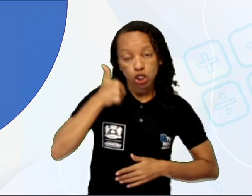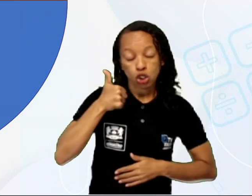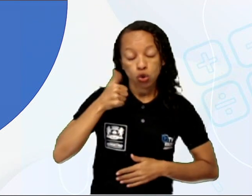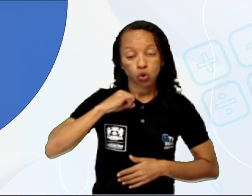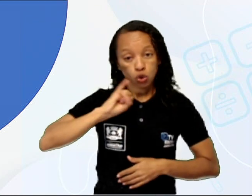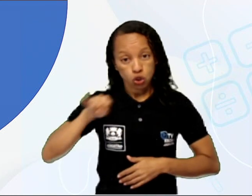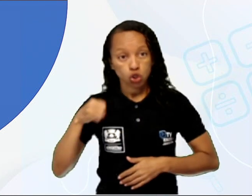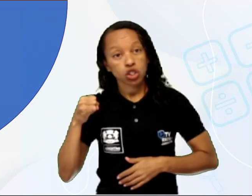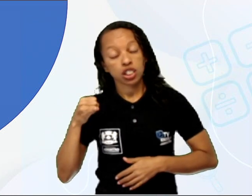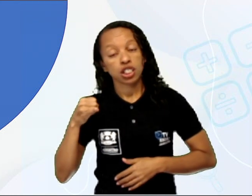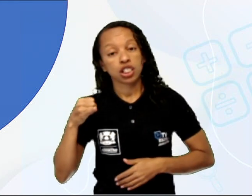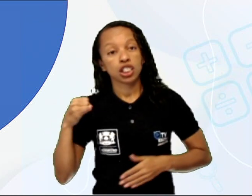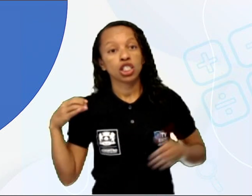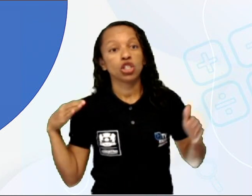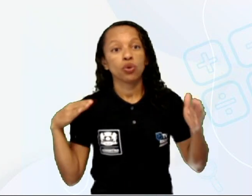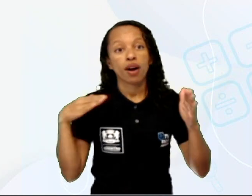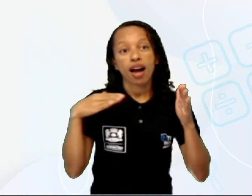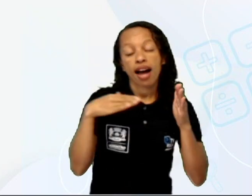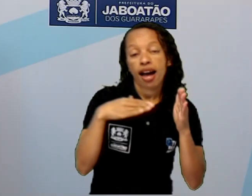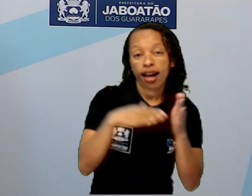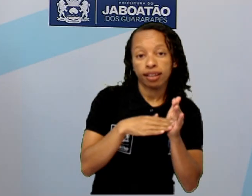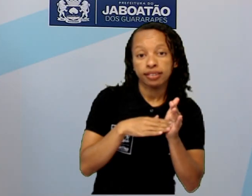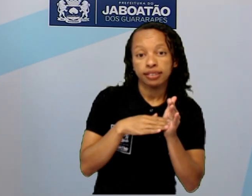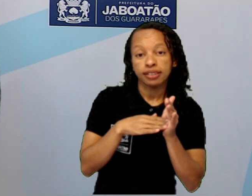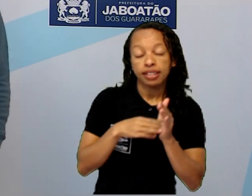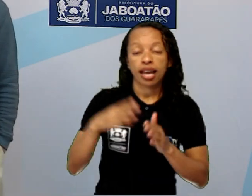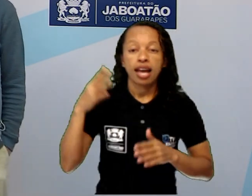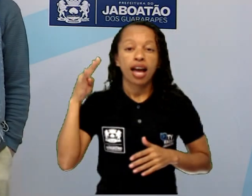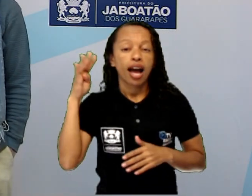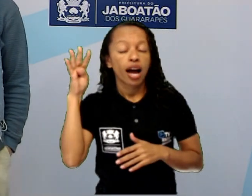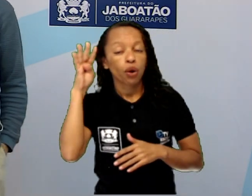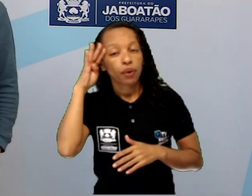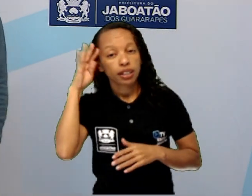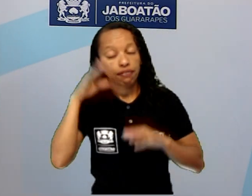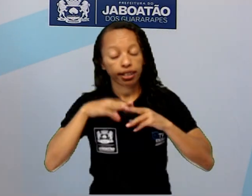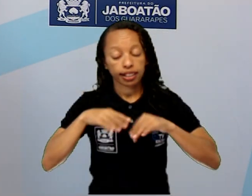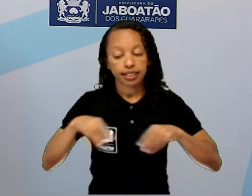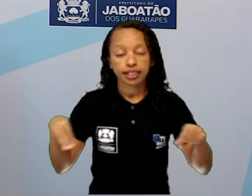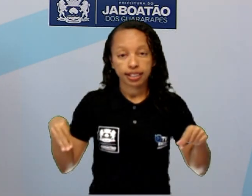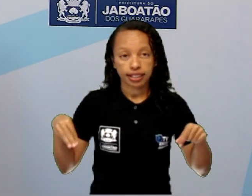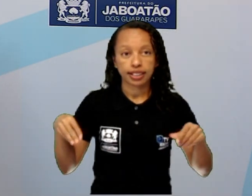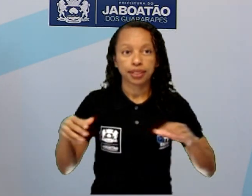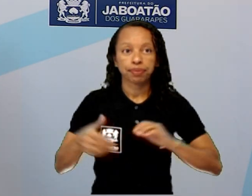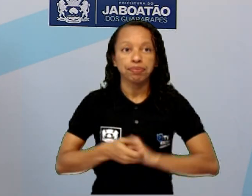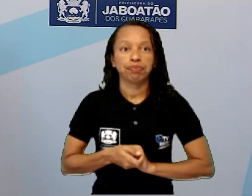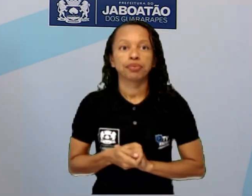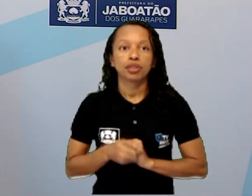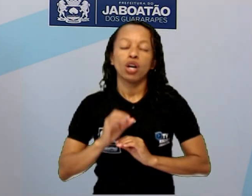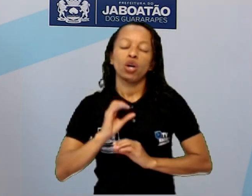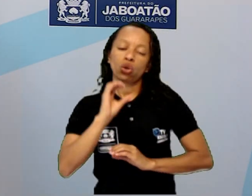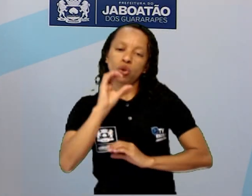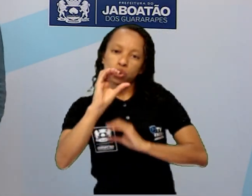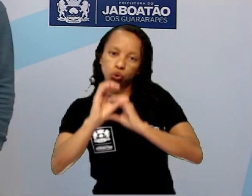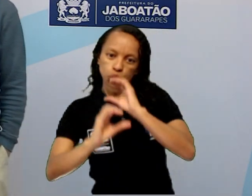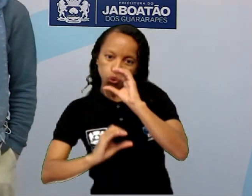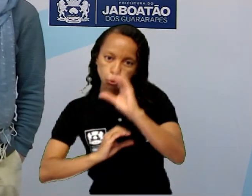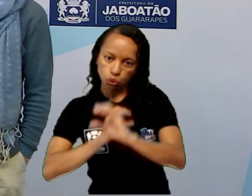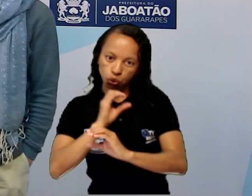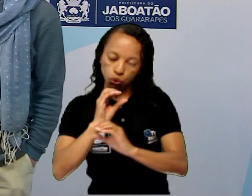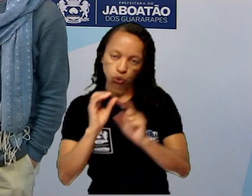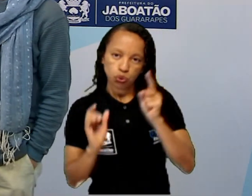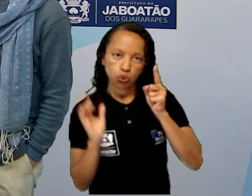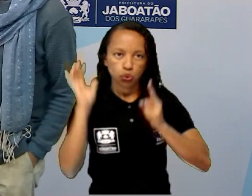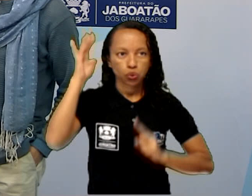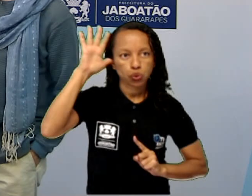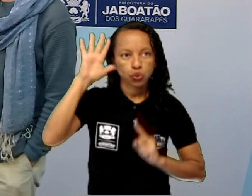a quarta-feira de cinzas, ok? Então, o ciclo carnavalesco ou momesco, por que esse nome